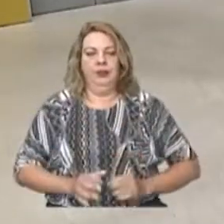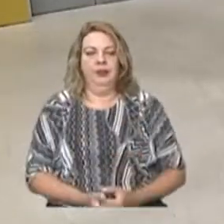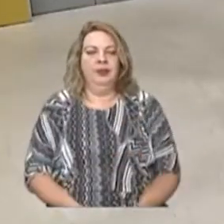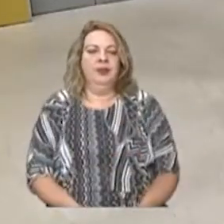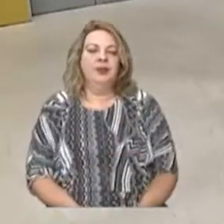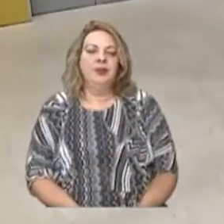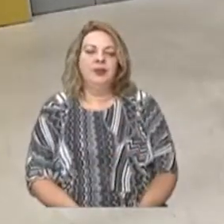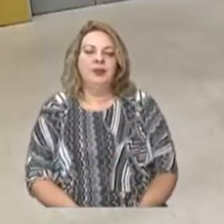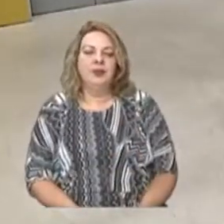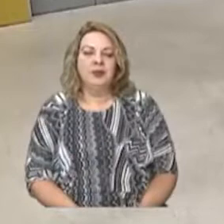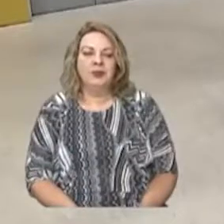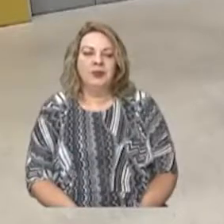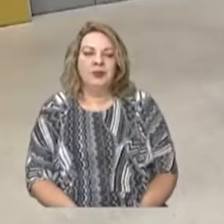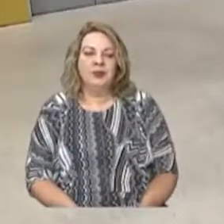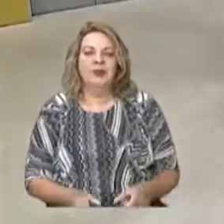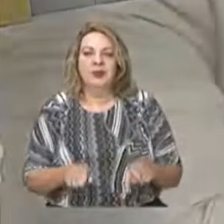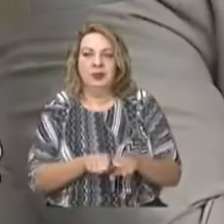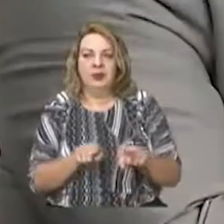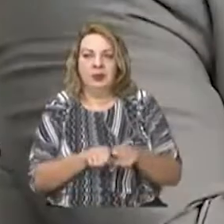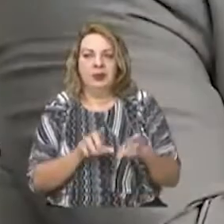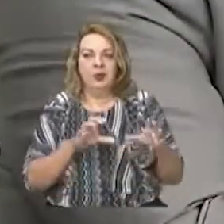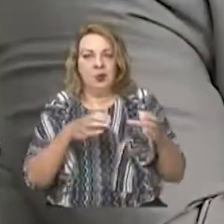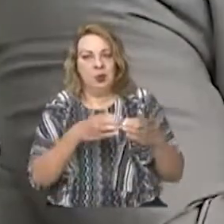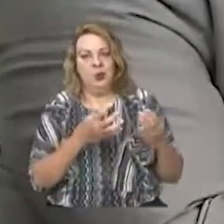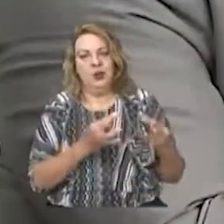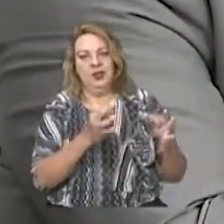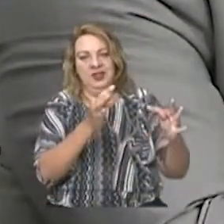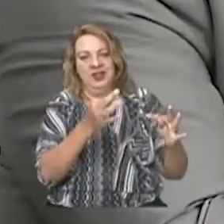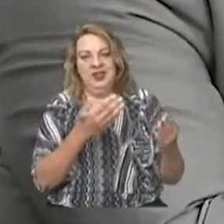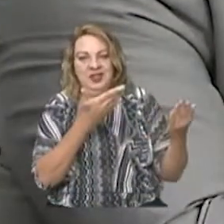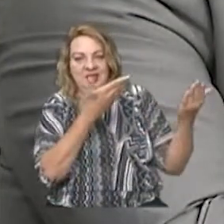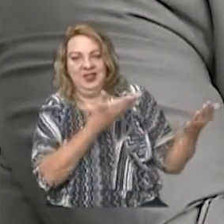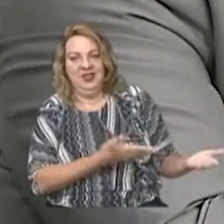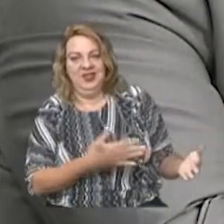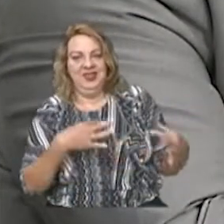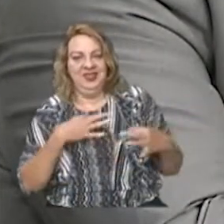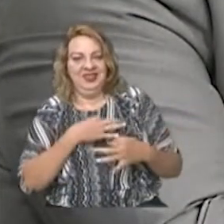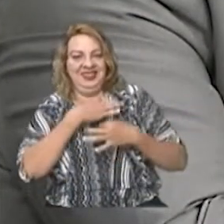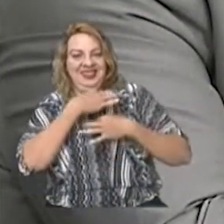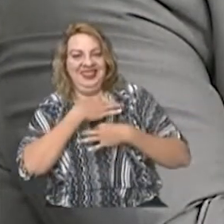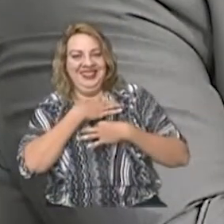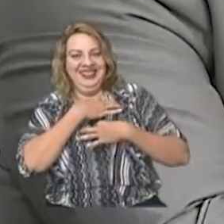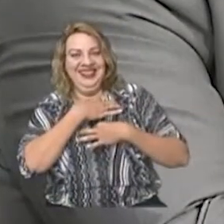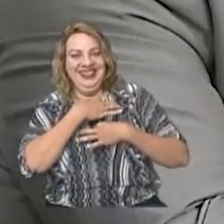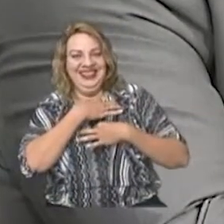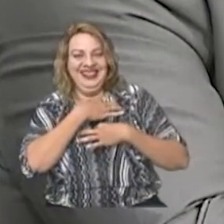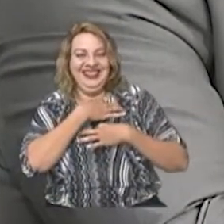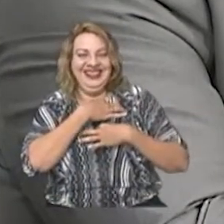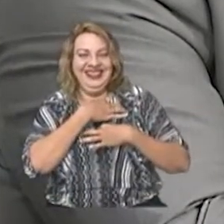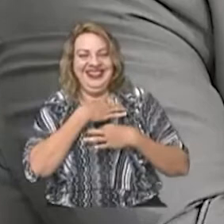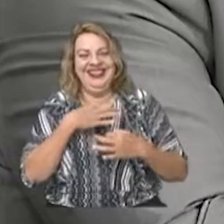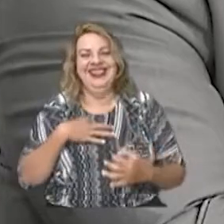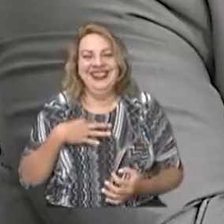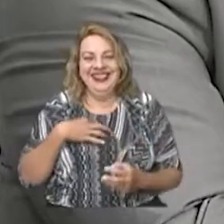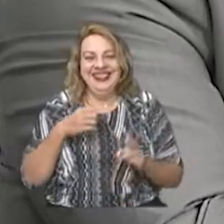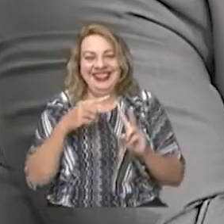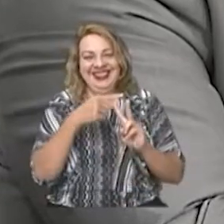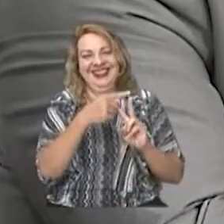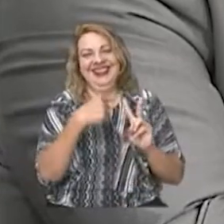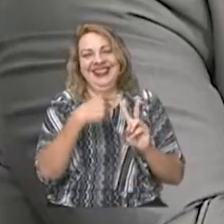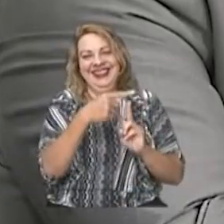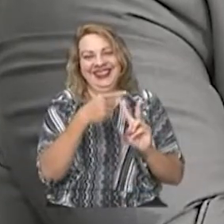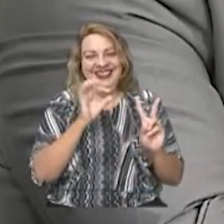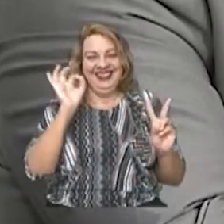elegante a cada domingo, assim também como a nossa equipe de TI. Olha a elegância do Elber e do Fernando aí na tela. Olha aí,